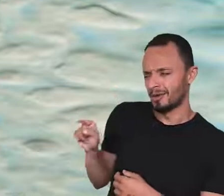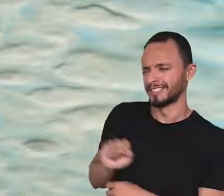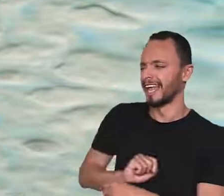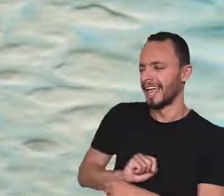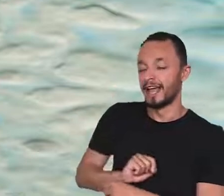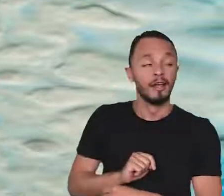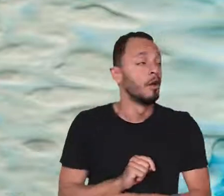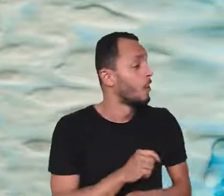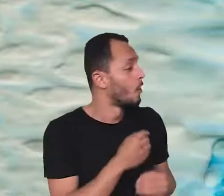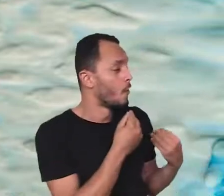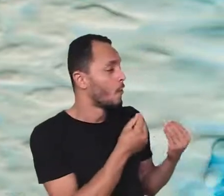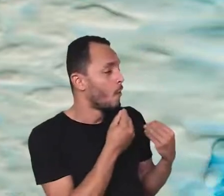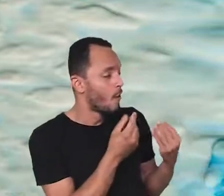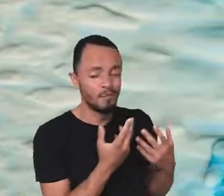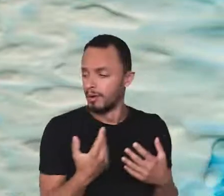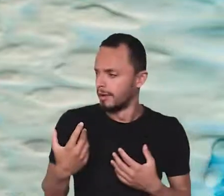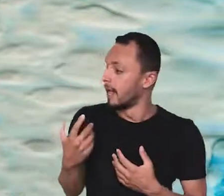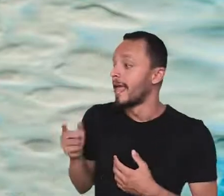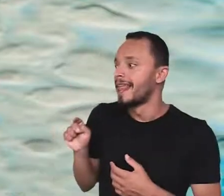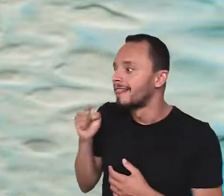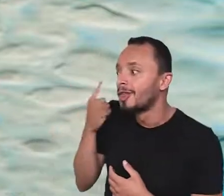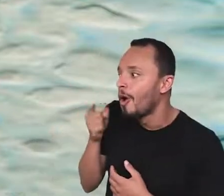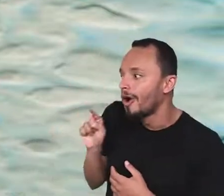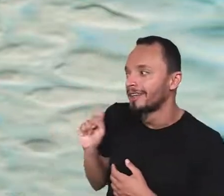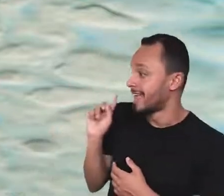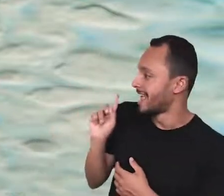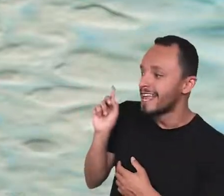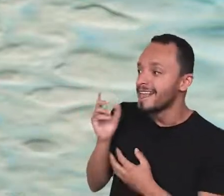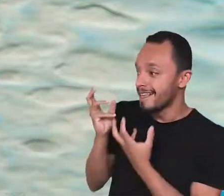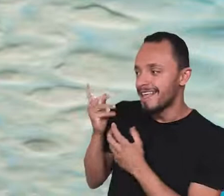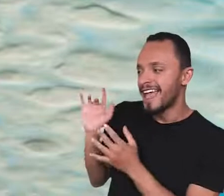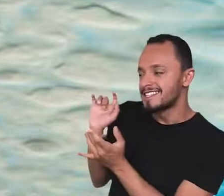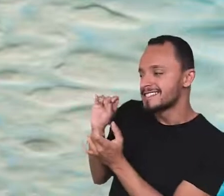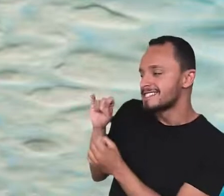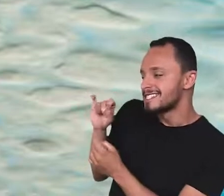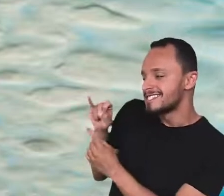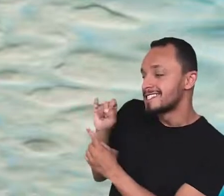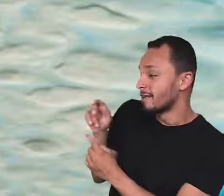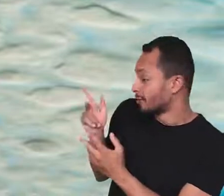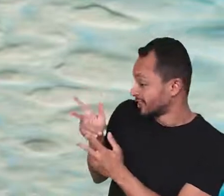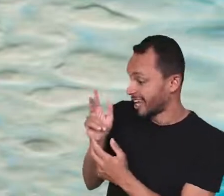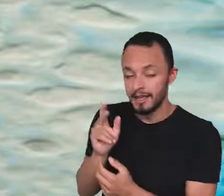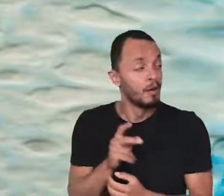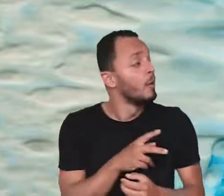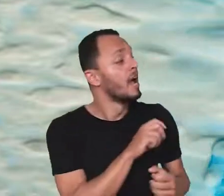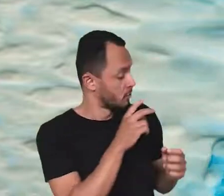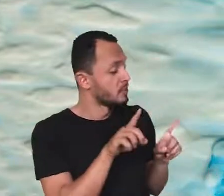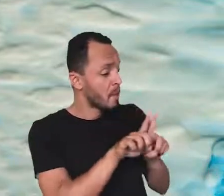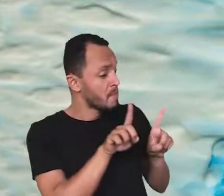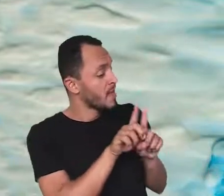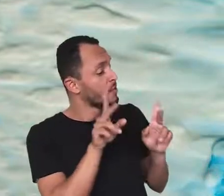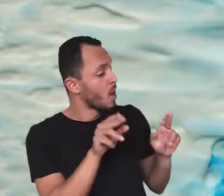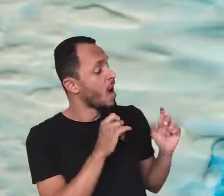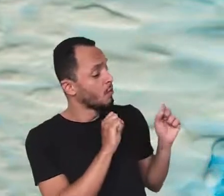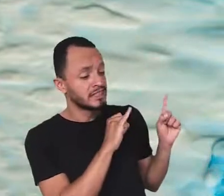Tadinho dele, mulher. É doido com você? Uai, gente, eu sou doida com ele também. Mas presta atenção aqui, ó. Ele me falou que